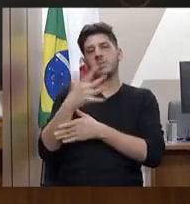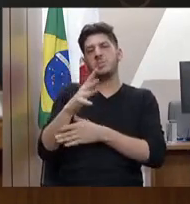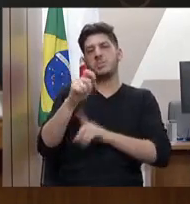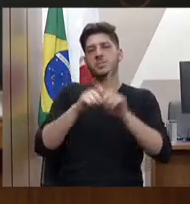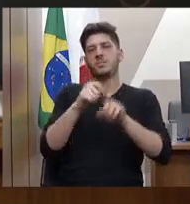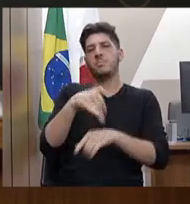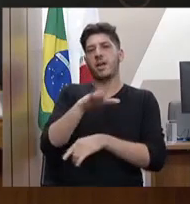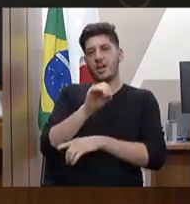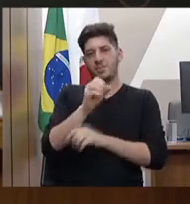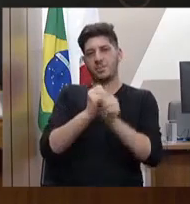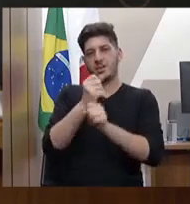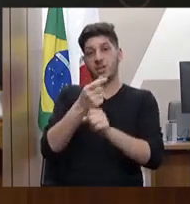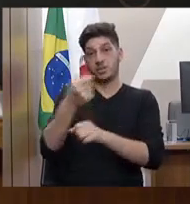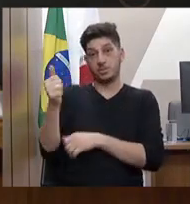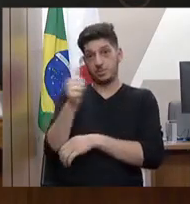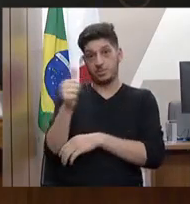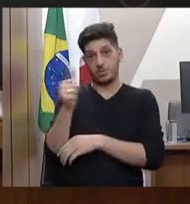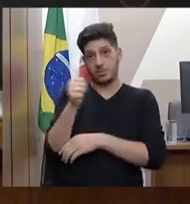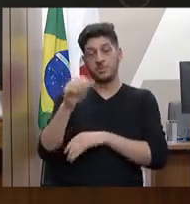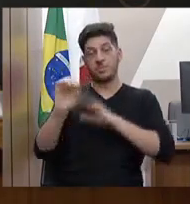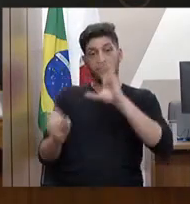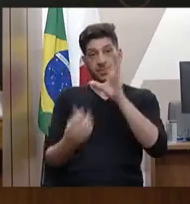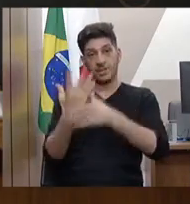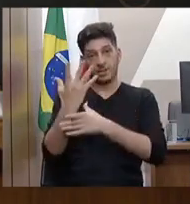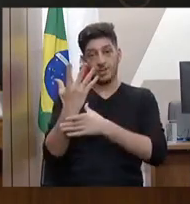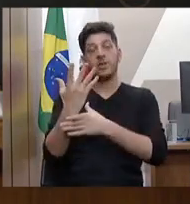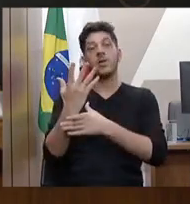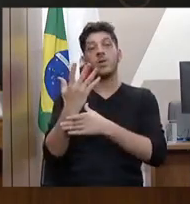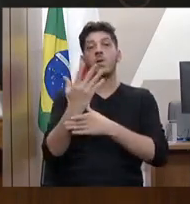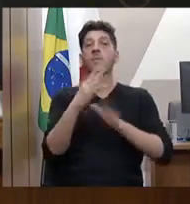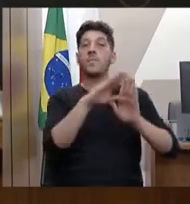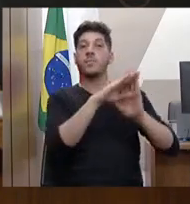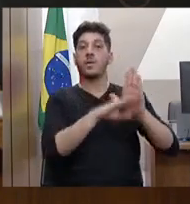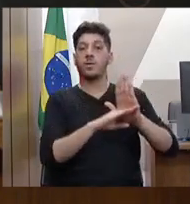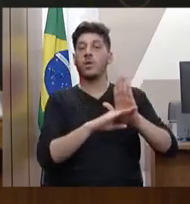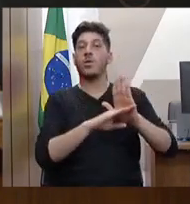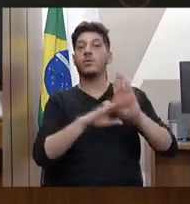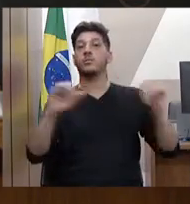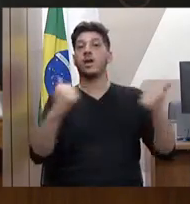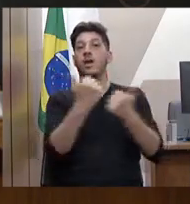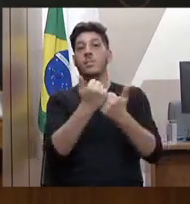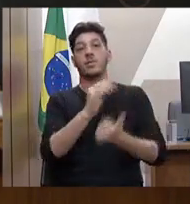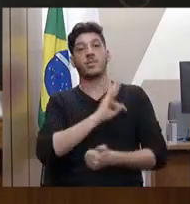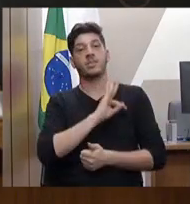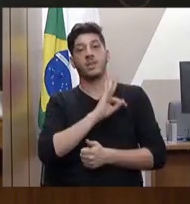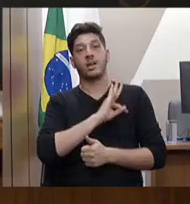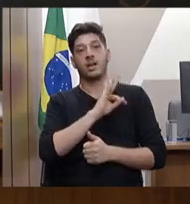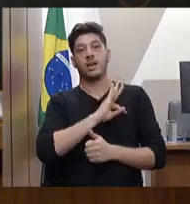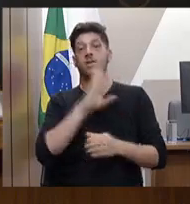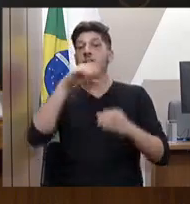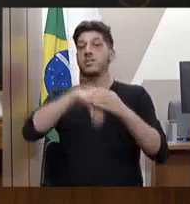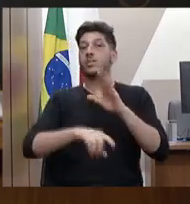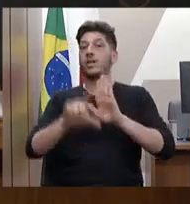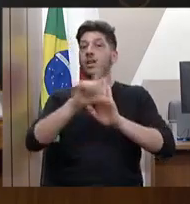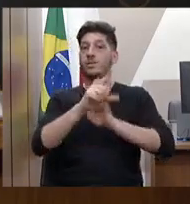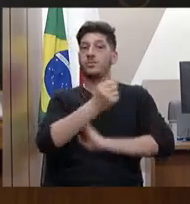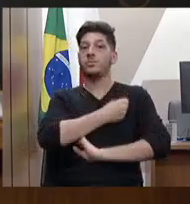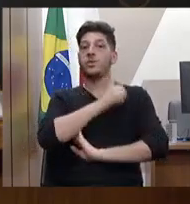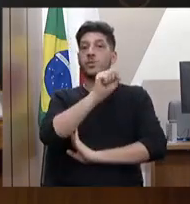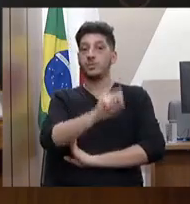Maio de 2011 foi que teve foi criado com o protocolo de cooperação técnica fundamentado na lei